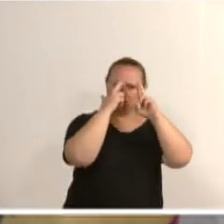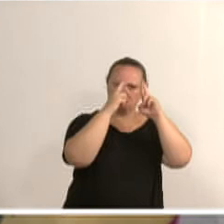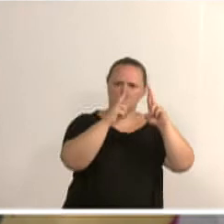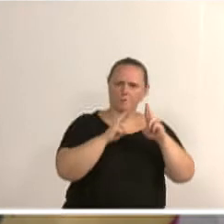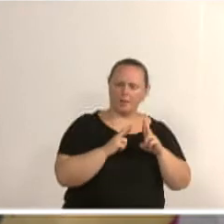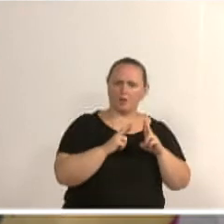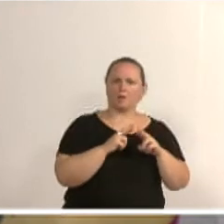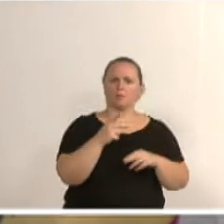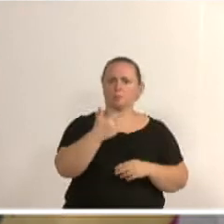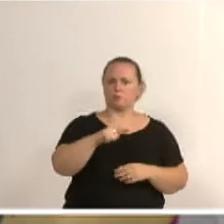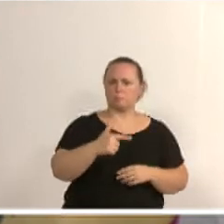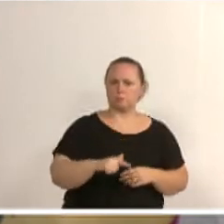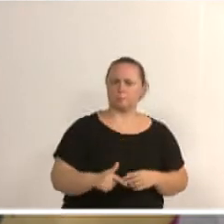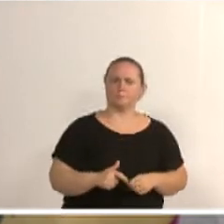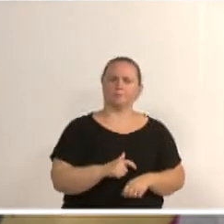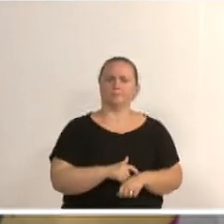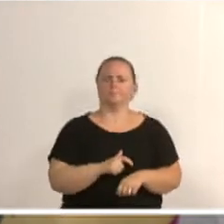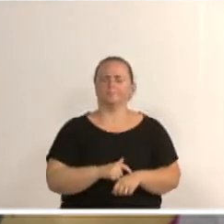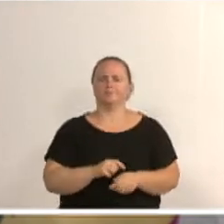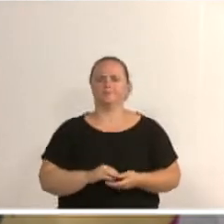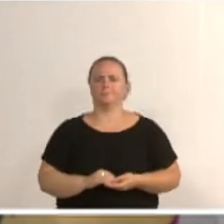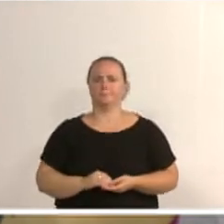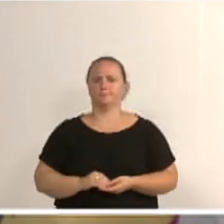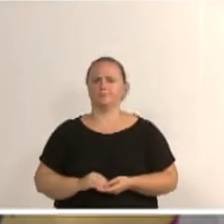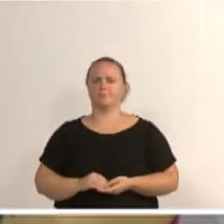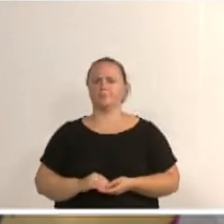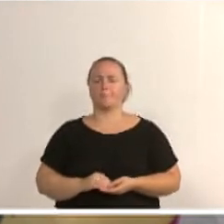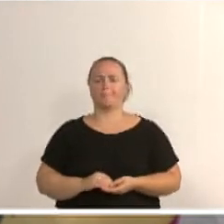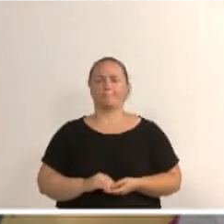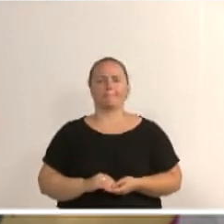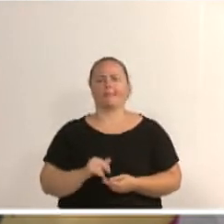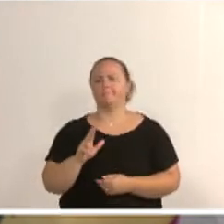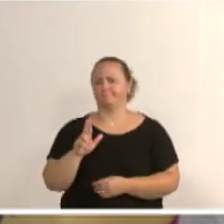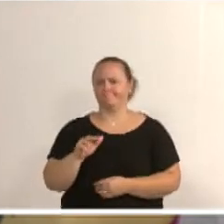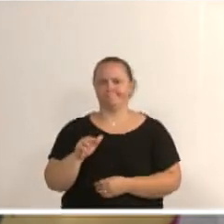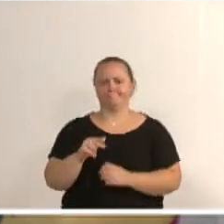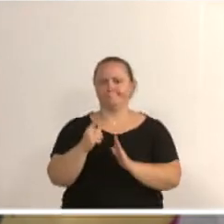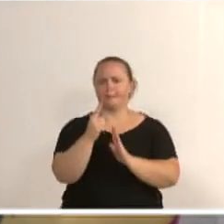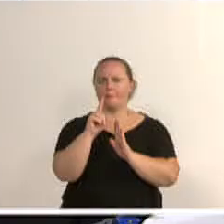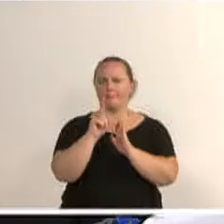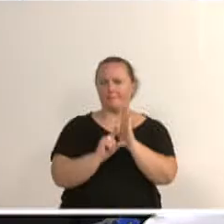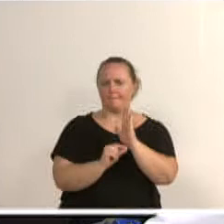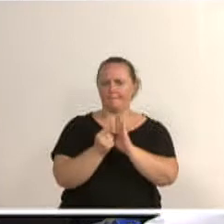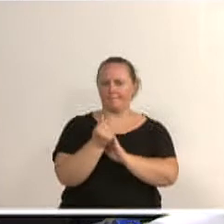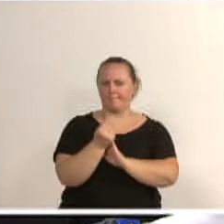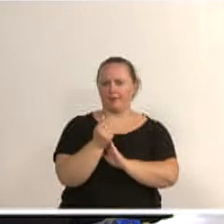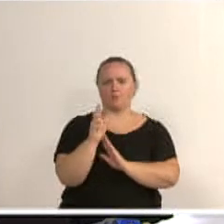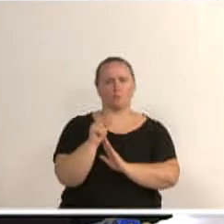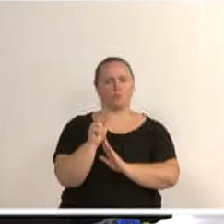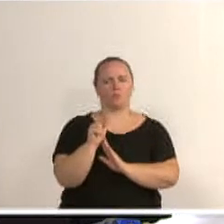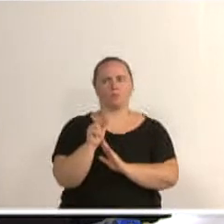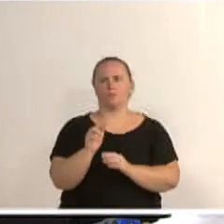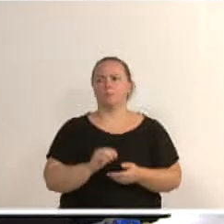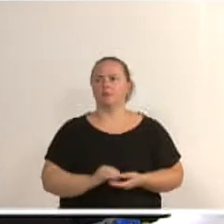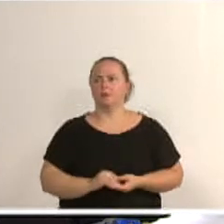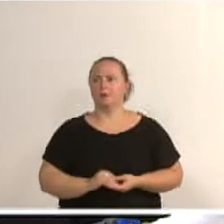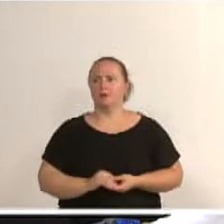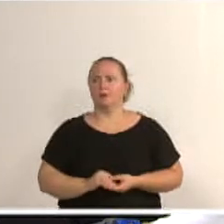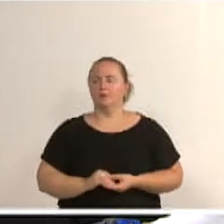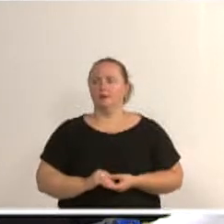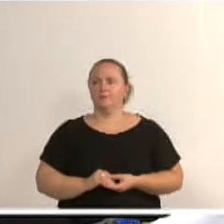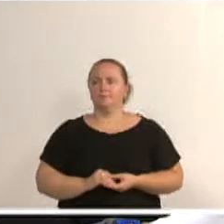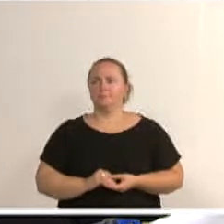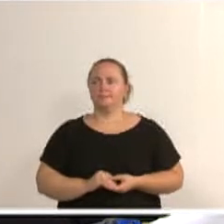Não cortar a linha de ônibus para dizer que vai diminuir os valores, que isso não vai acontecer. Obrigado, vereador Ito.